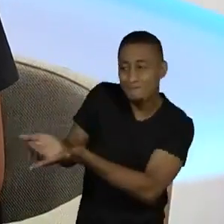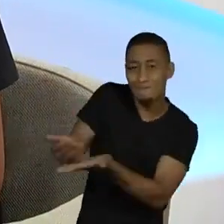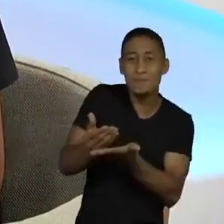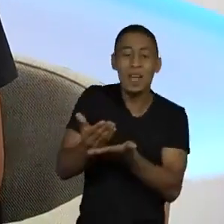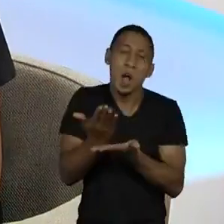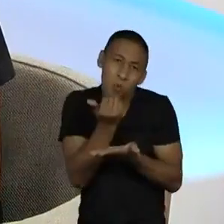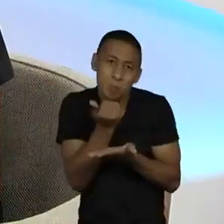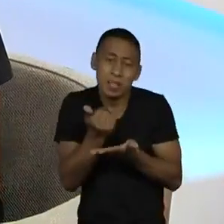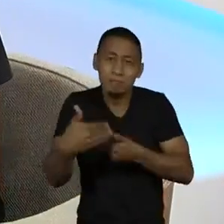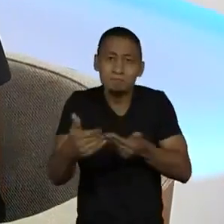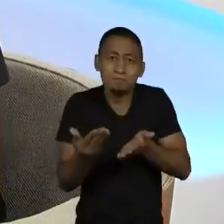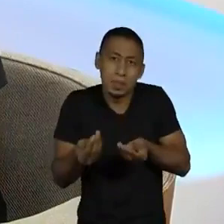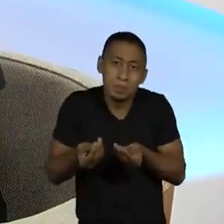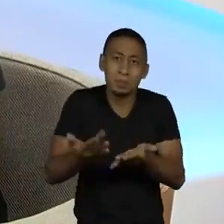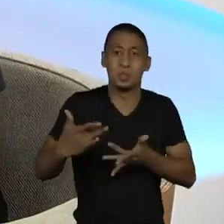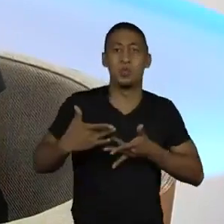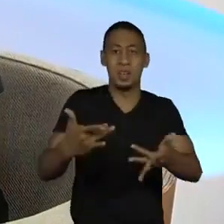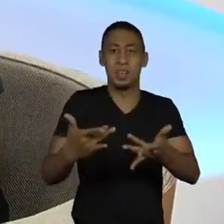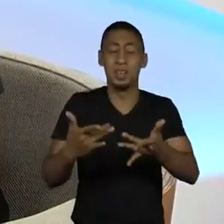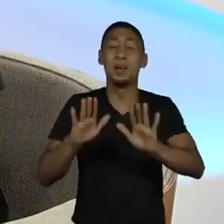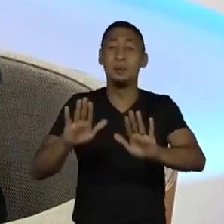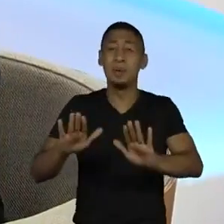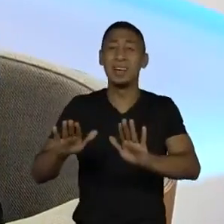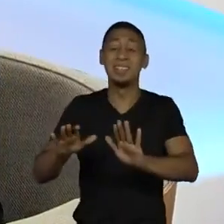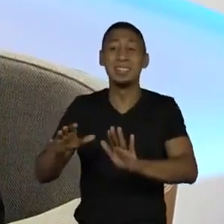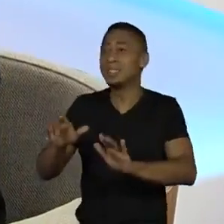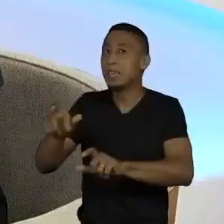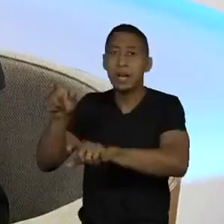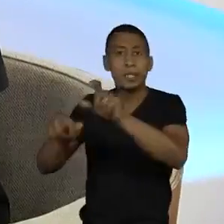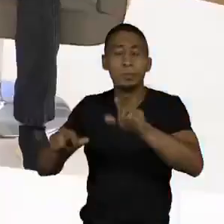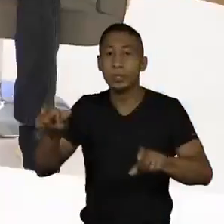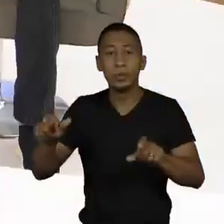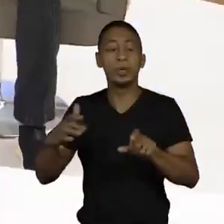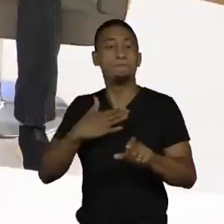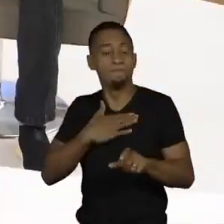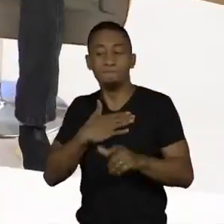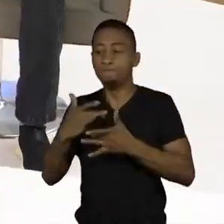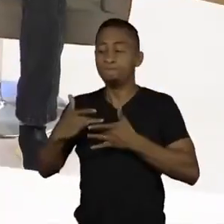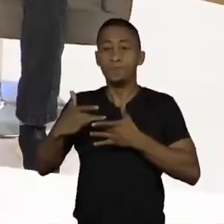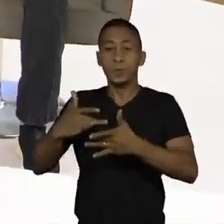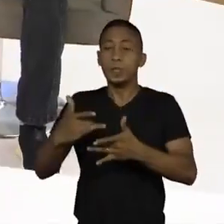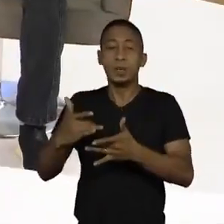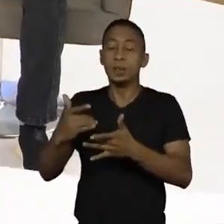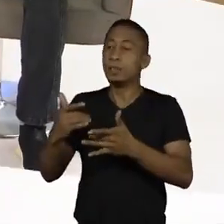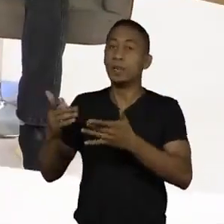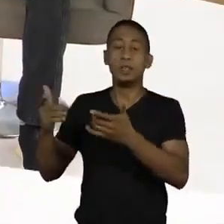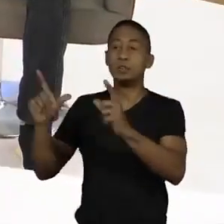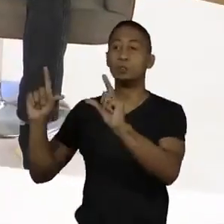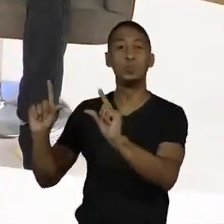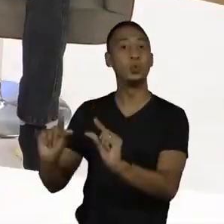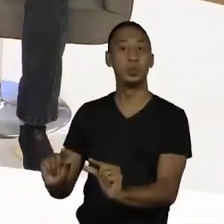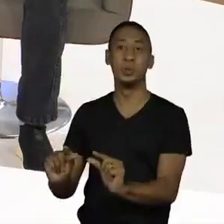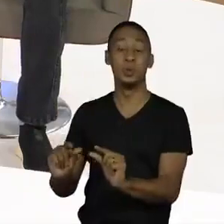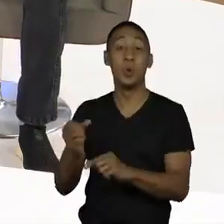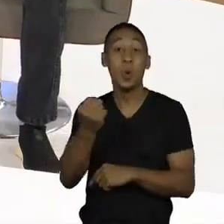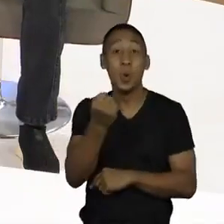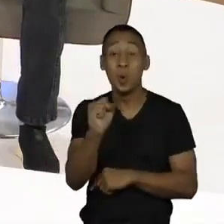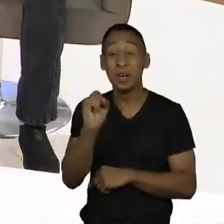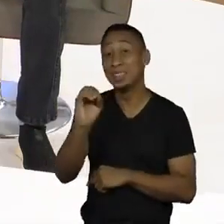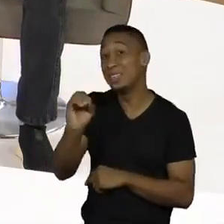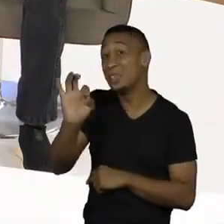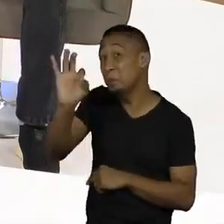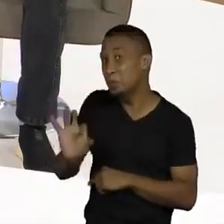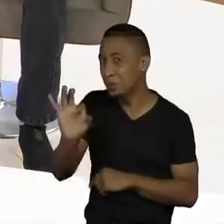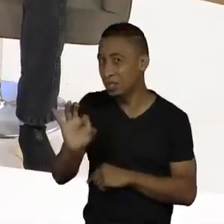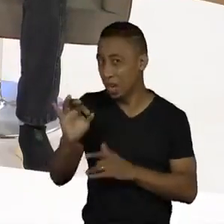generosidade também estava ficando sem oxigênio com pouca respiração mais de oitenta por cento